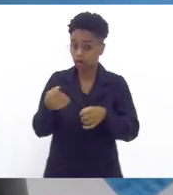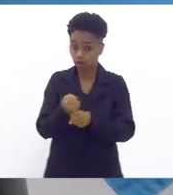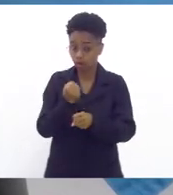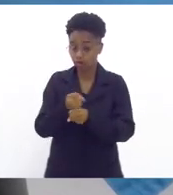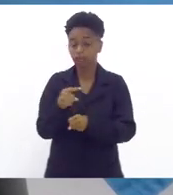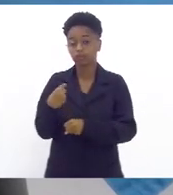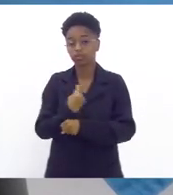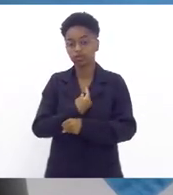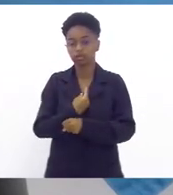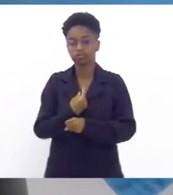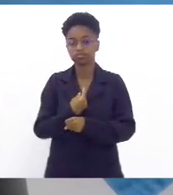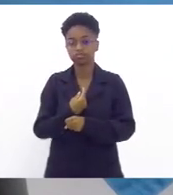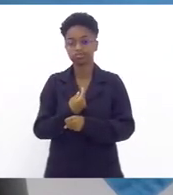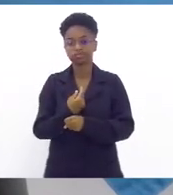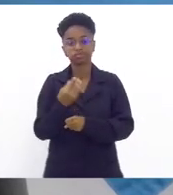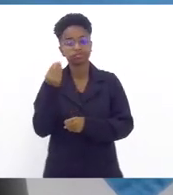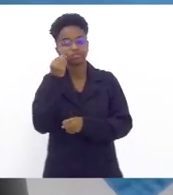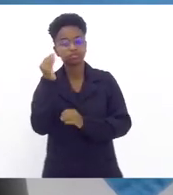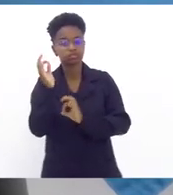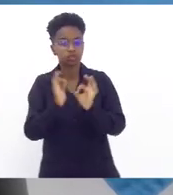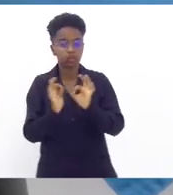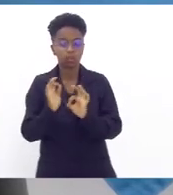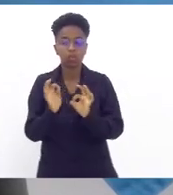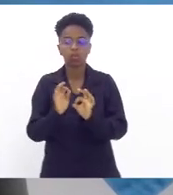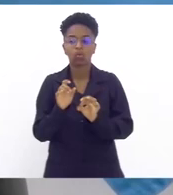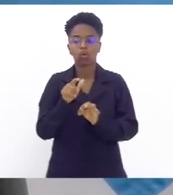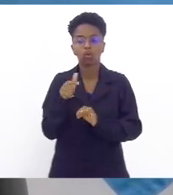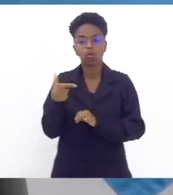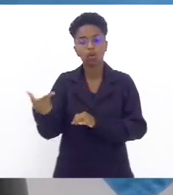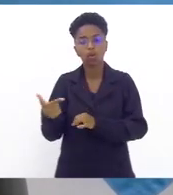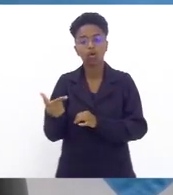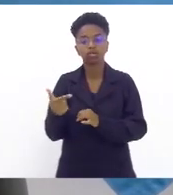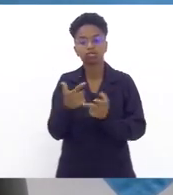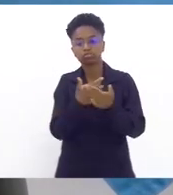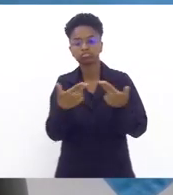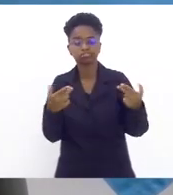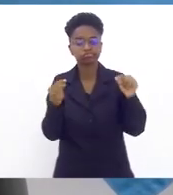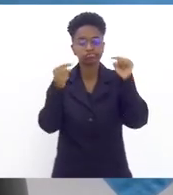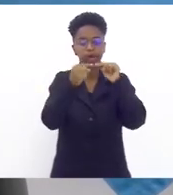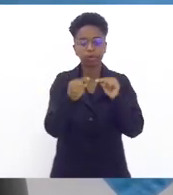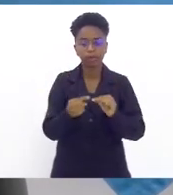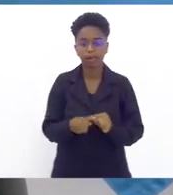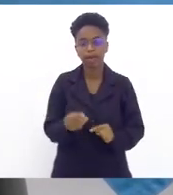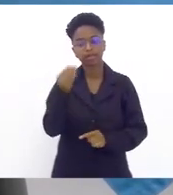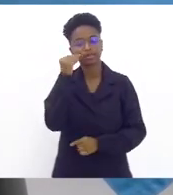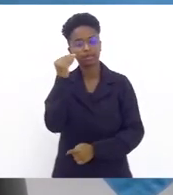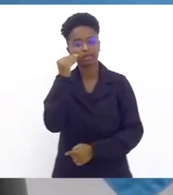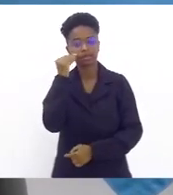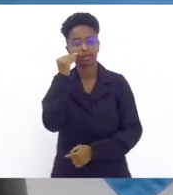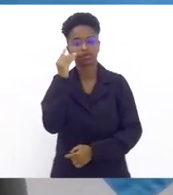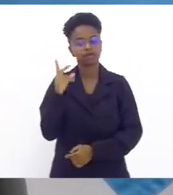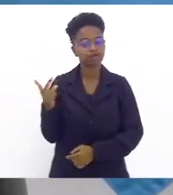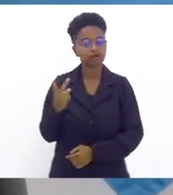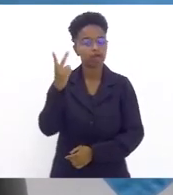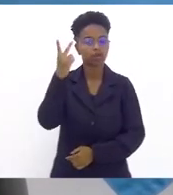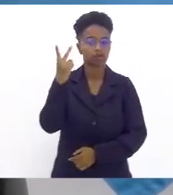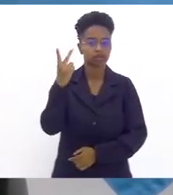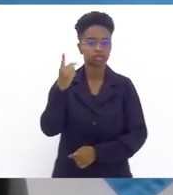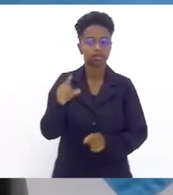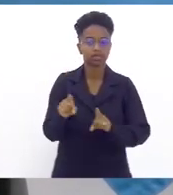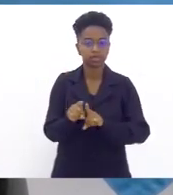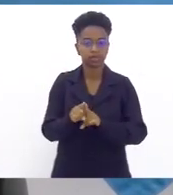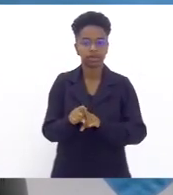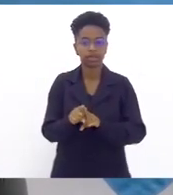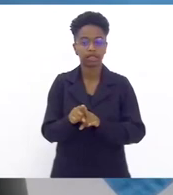vai sentar e vai construir outras relações para que a gente possa valorizar e